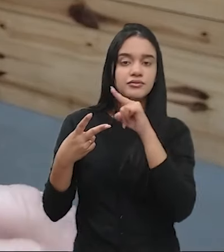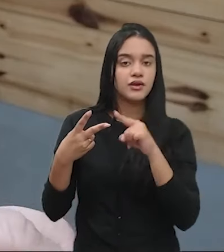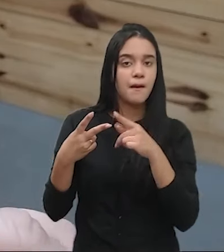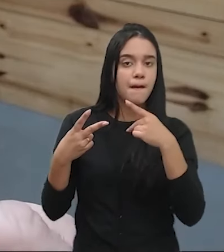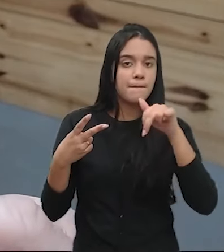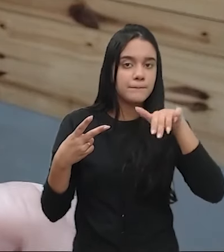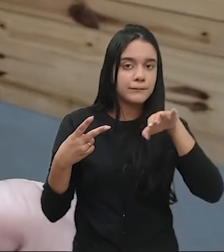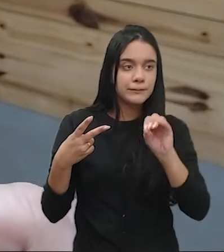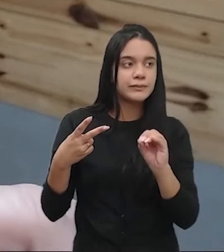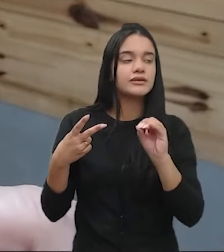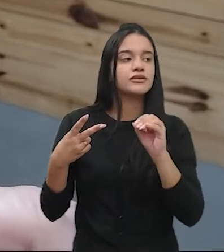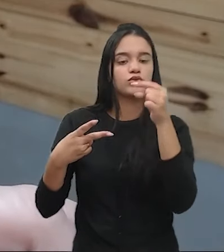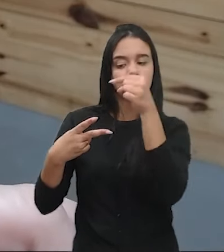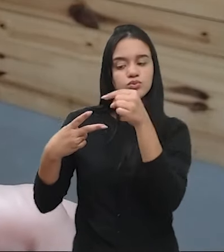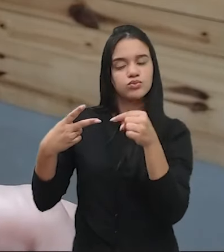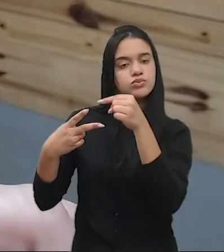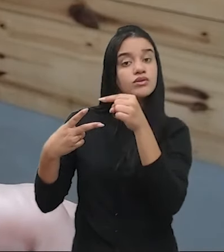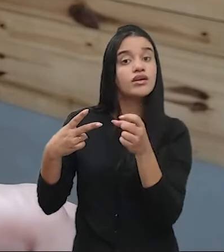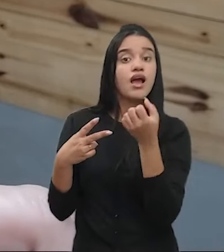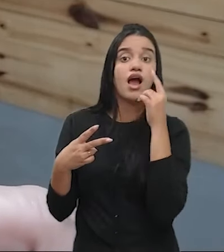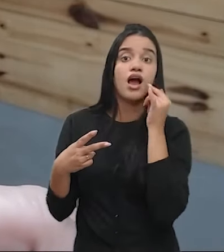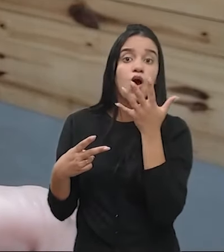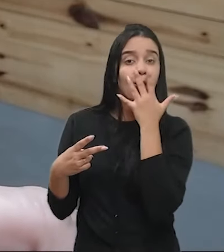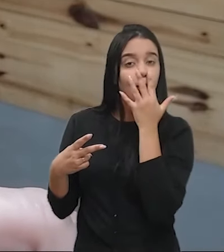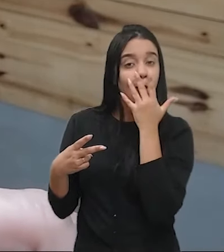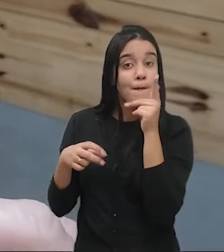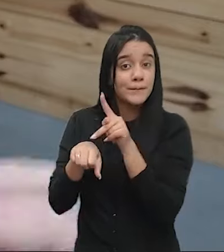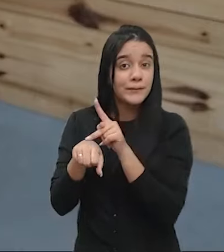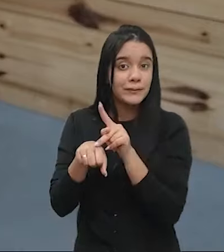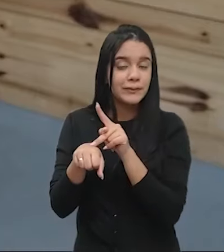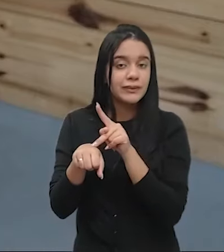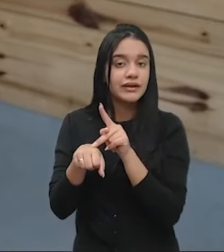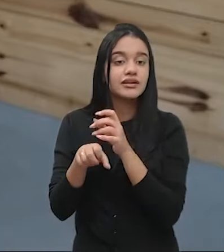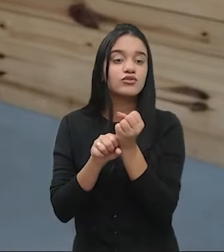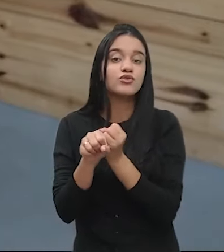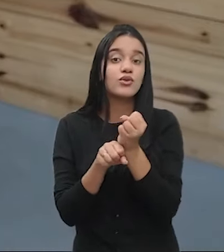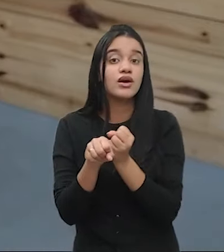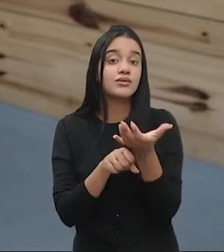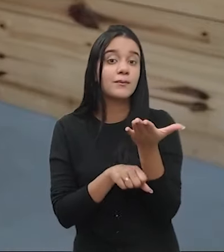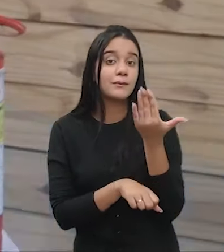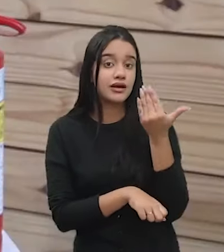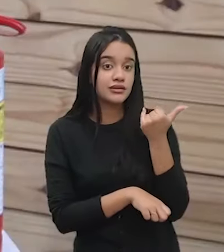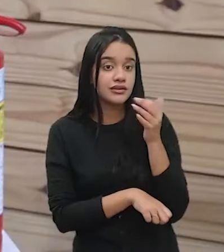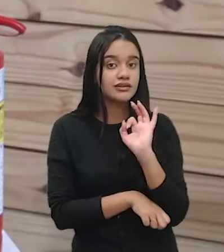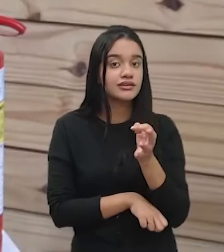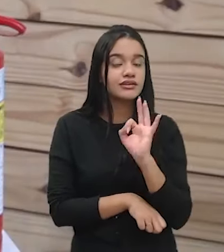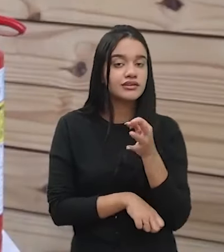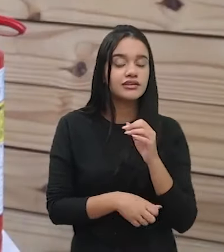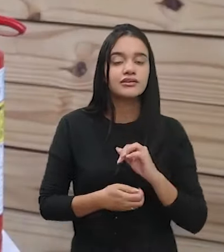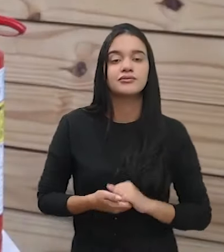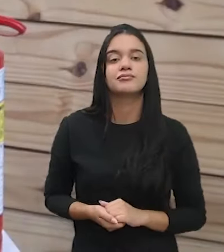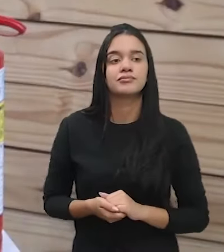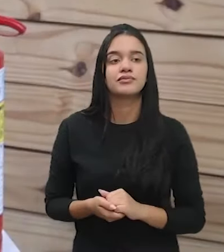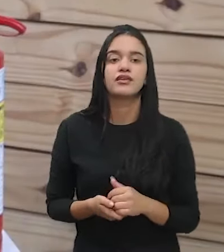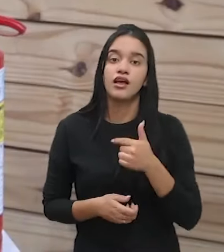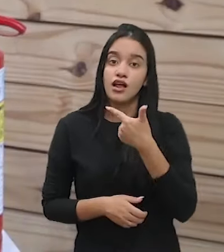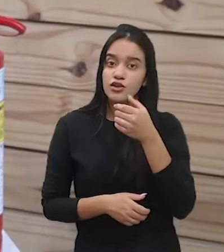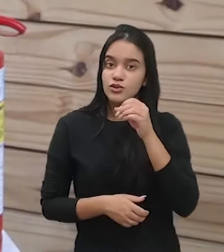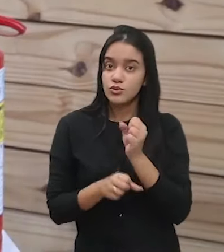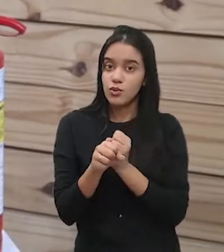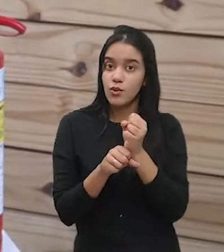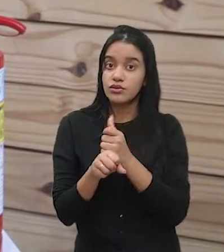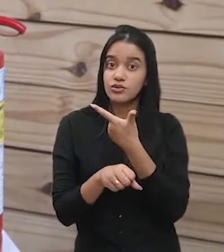cor preta porque ele foi do ano passado tá de 2023 de acordo com indicação do imetro 2023